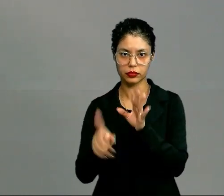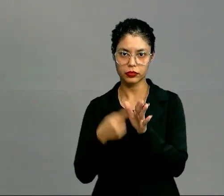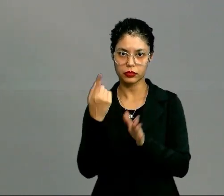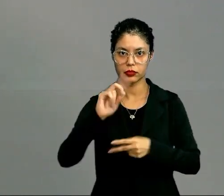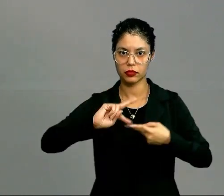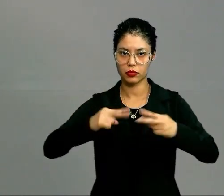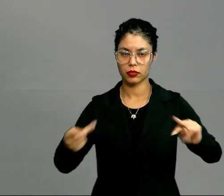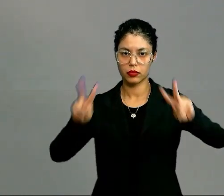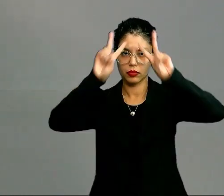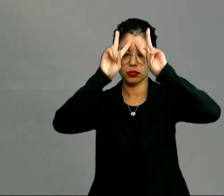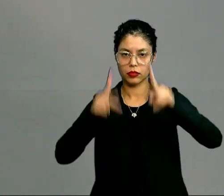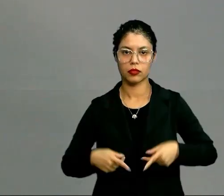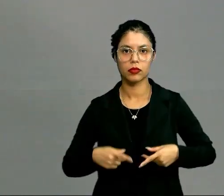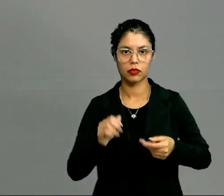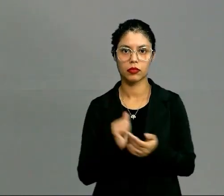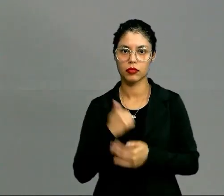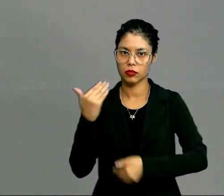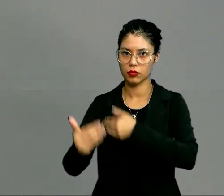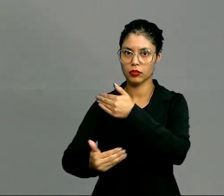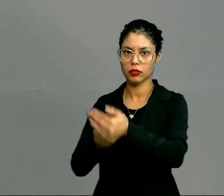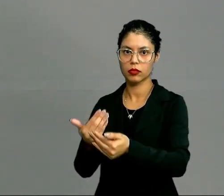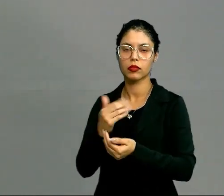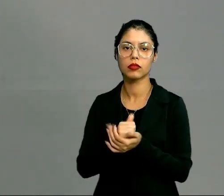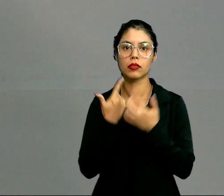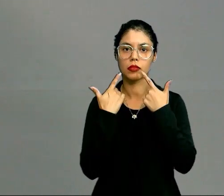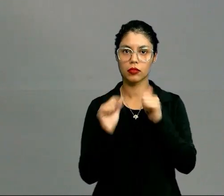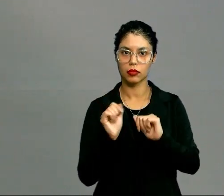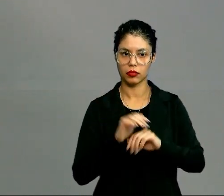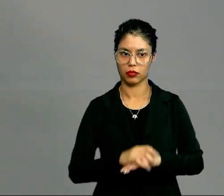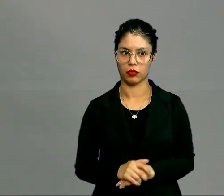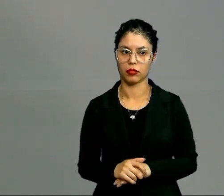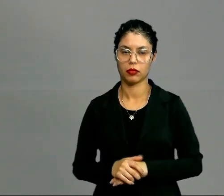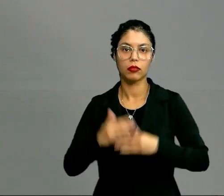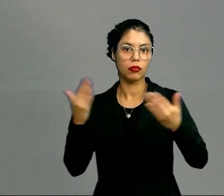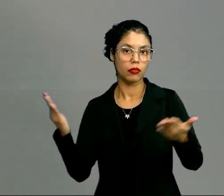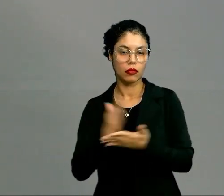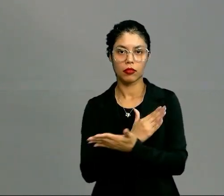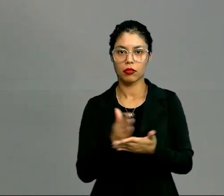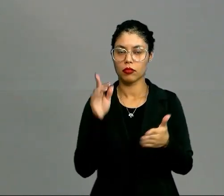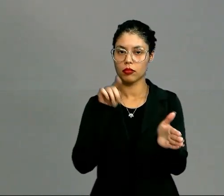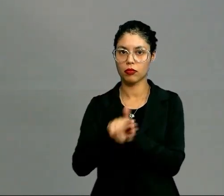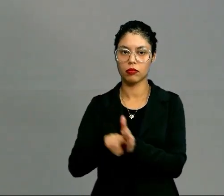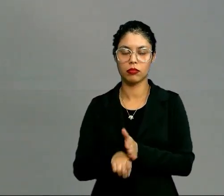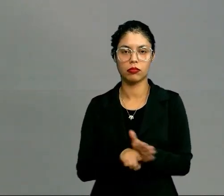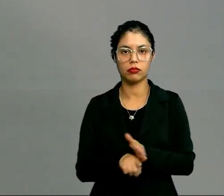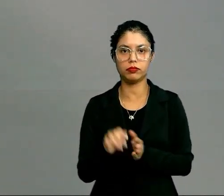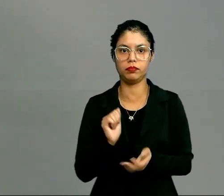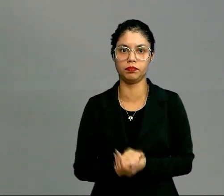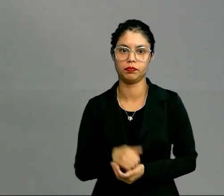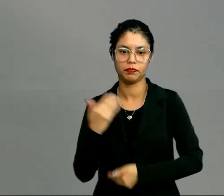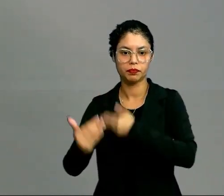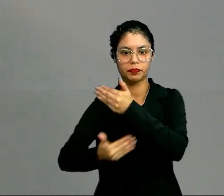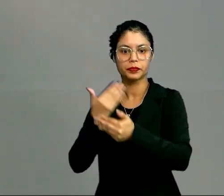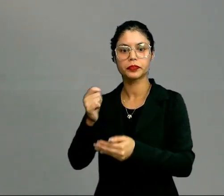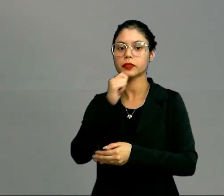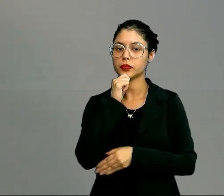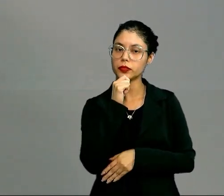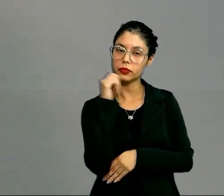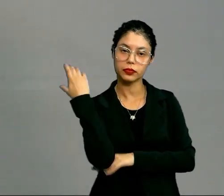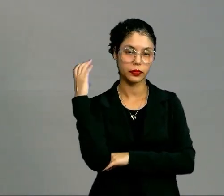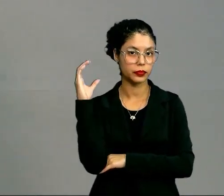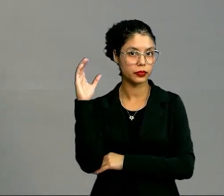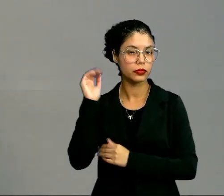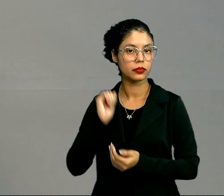primeiro gene humano sobre o desenvolvimento da linguagem. E aí alguém fez uma pesquisa, e essa pesquisa foi desenvolvida por um